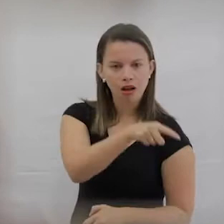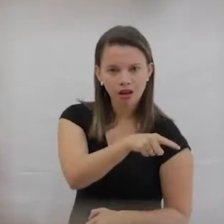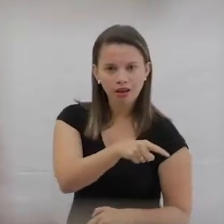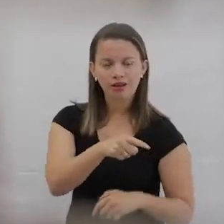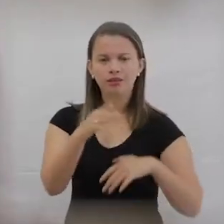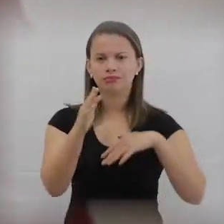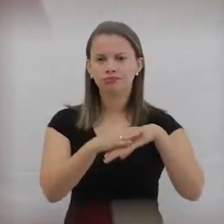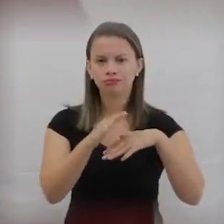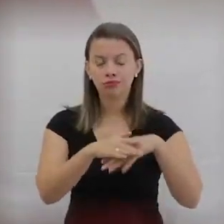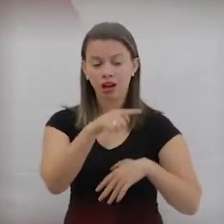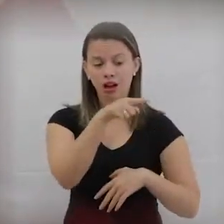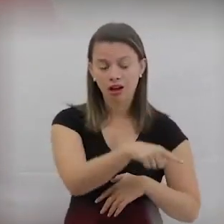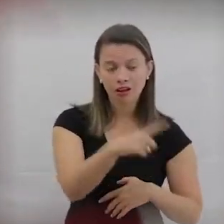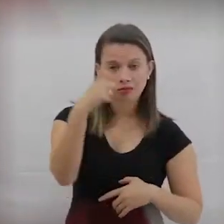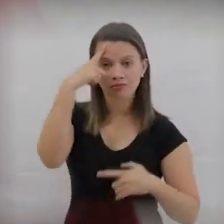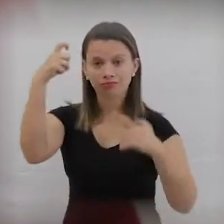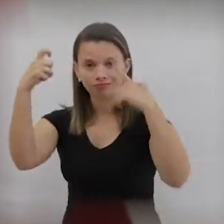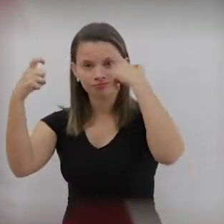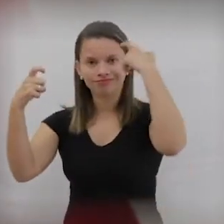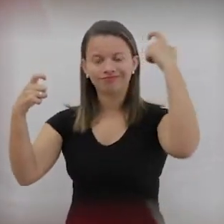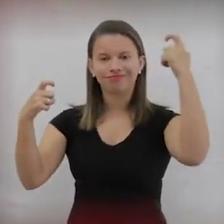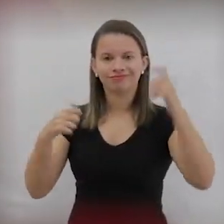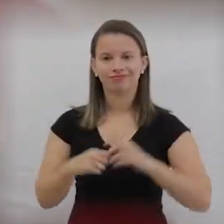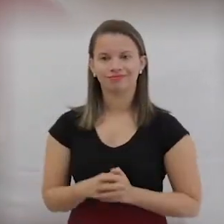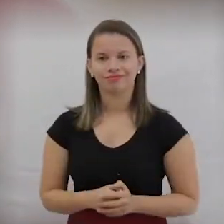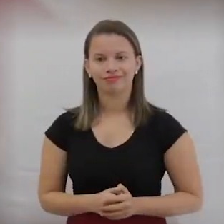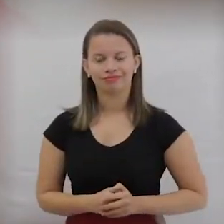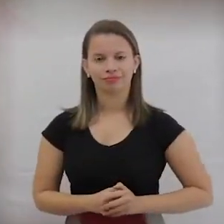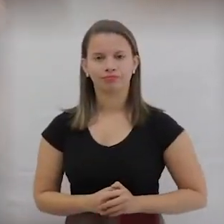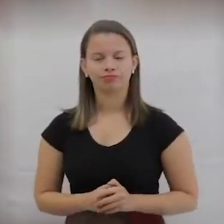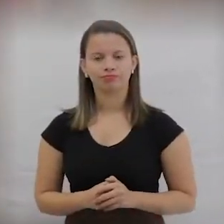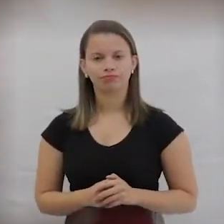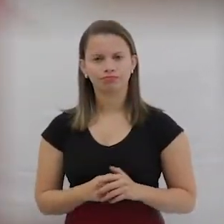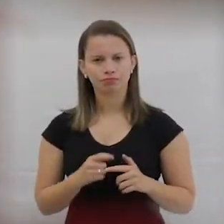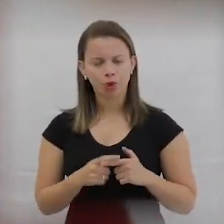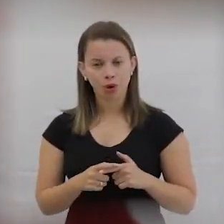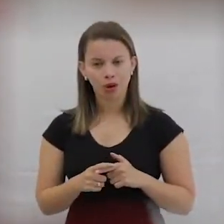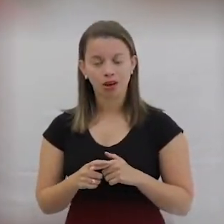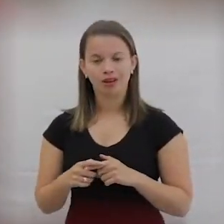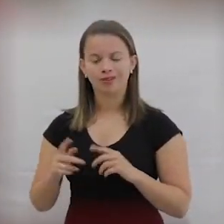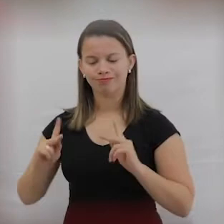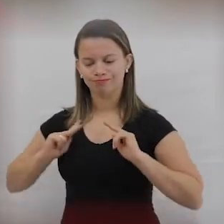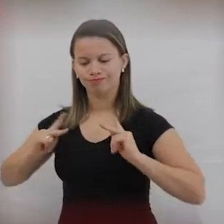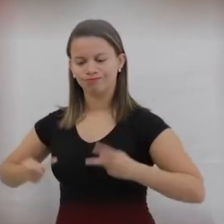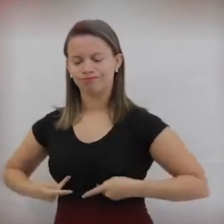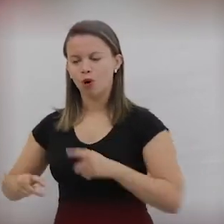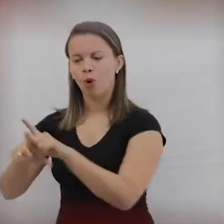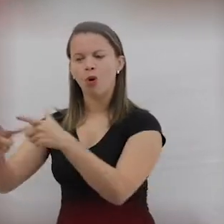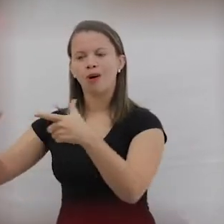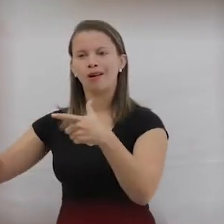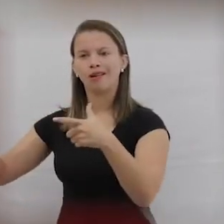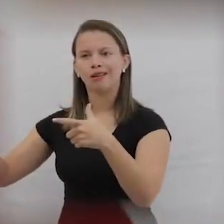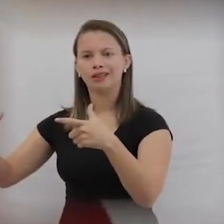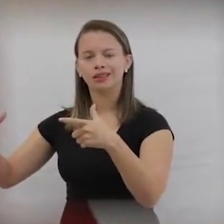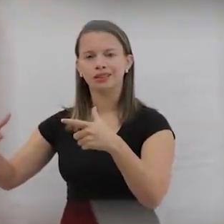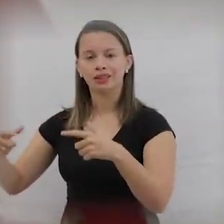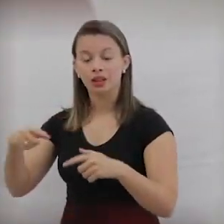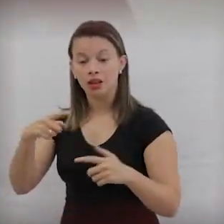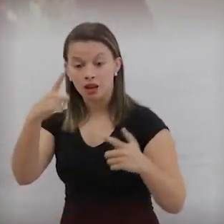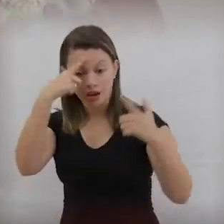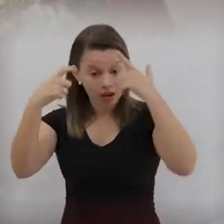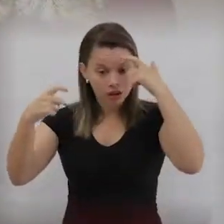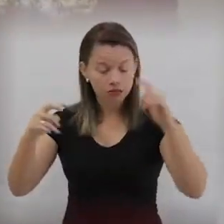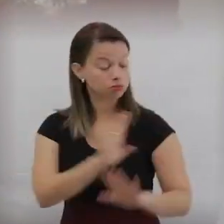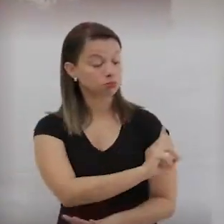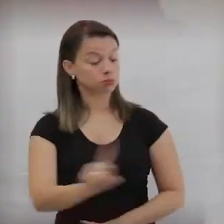criar. Criar. A maioria do ser humano impede do outro criar. Aí, e fica